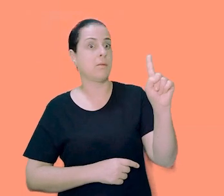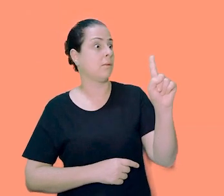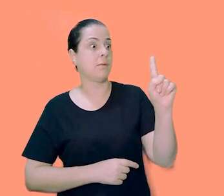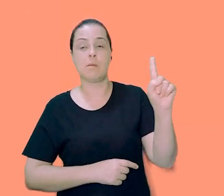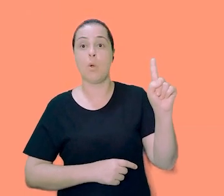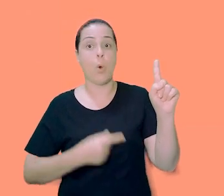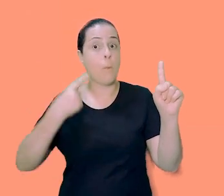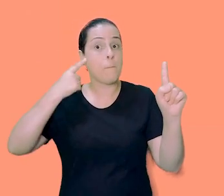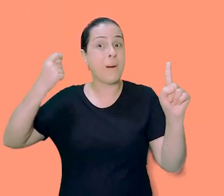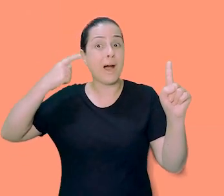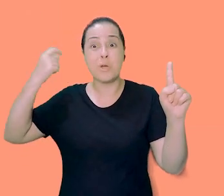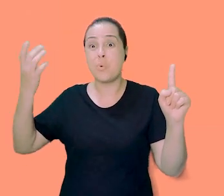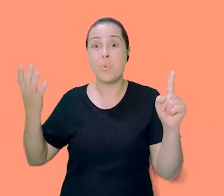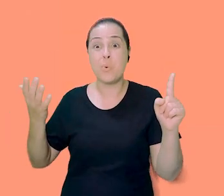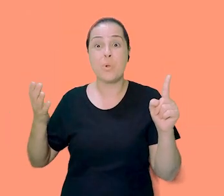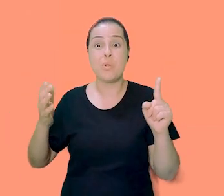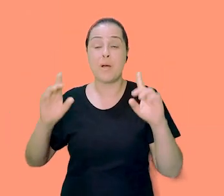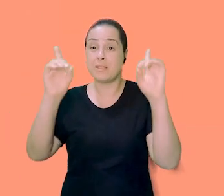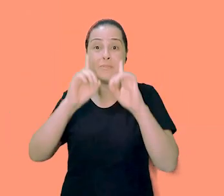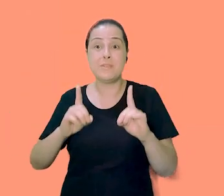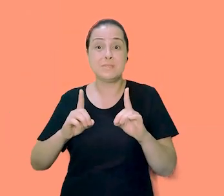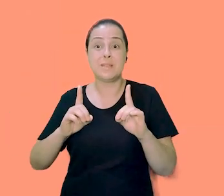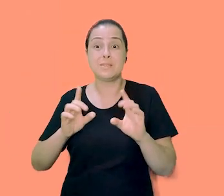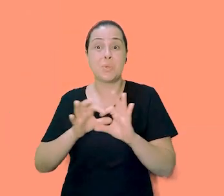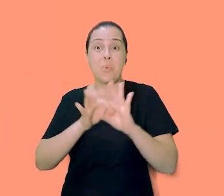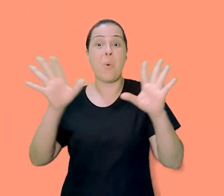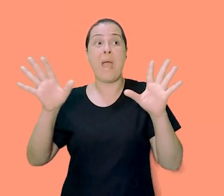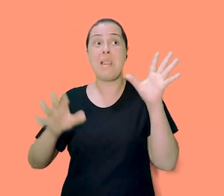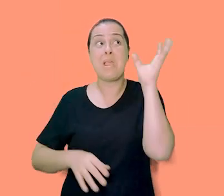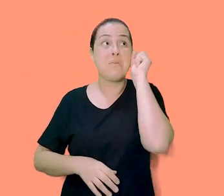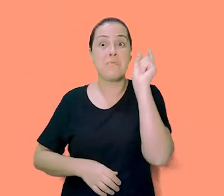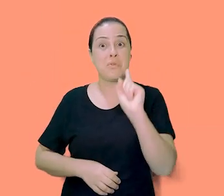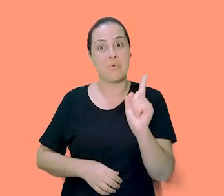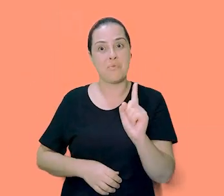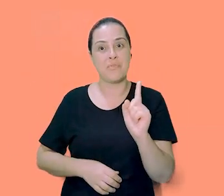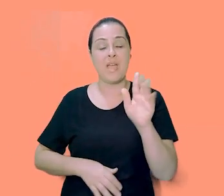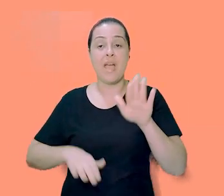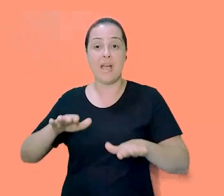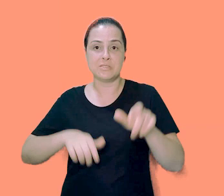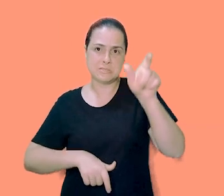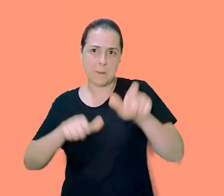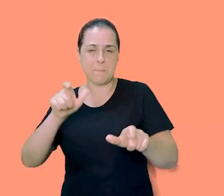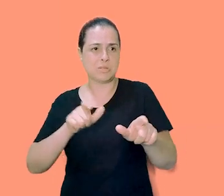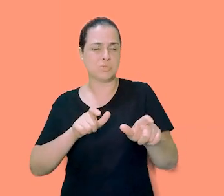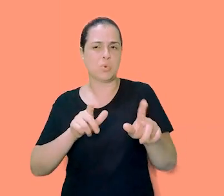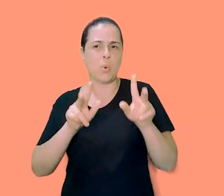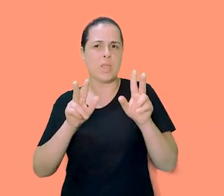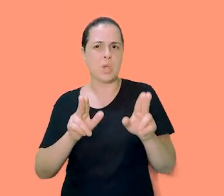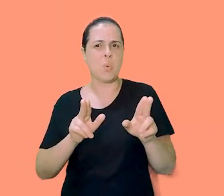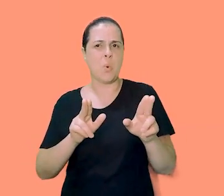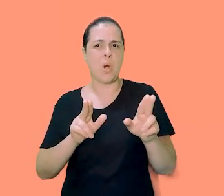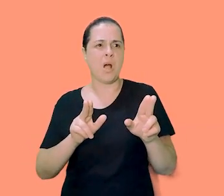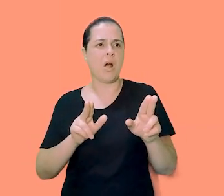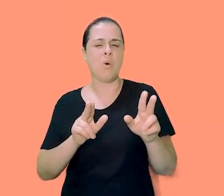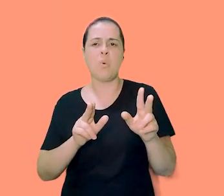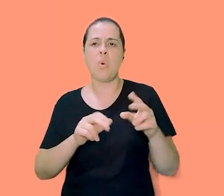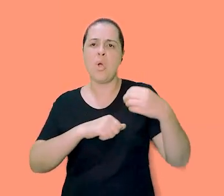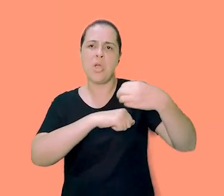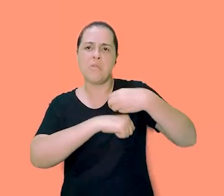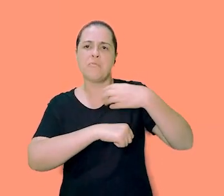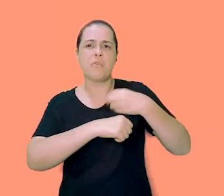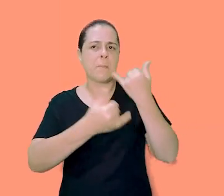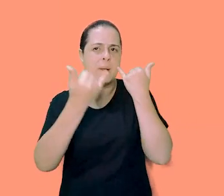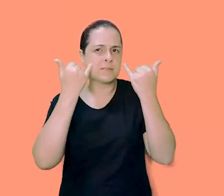não ouviu, porque a deficiência não permitiu que a gente ouvisse. E aí as pessoas usam a nossa deficiência como um escudo para não passar direito